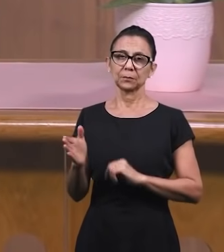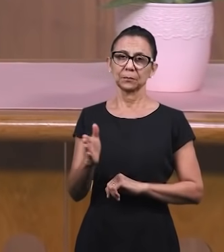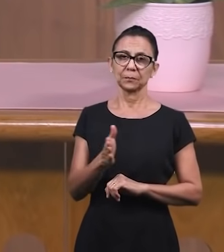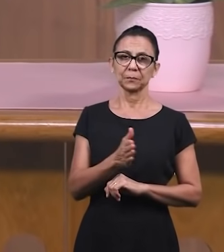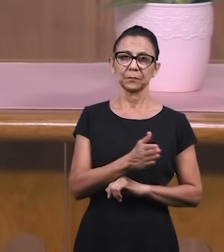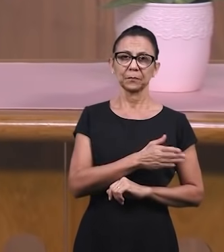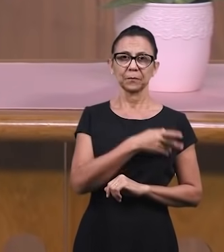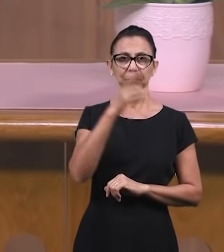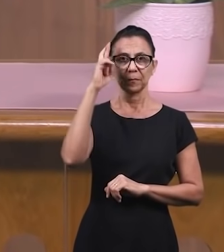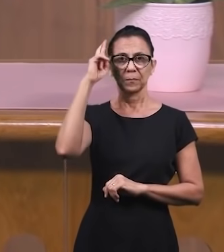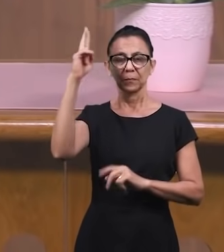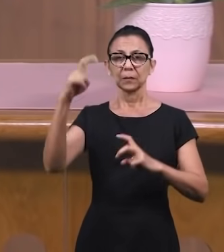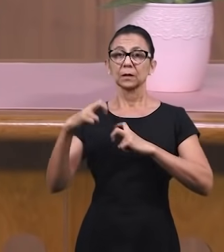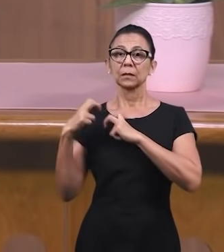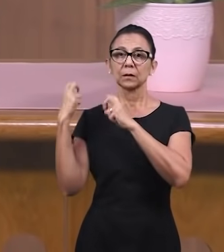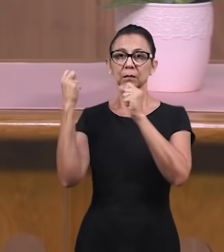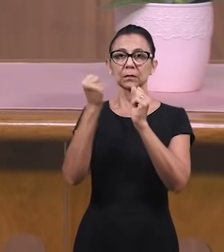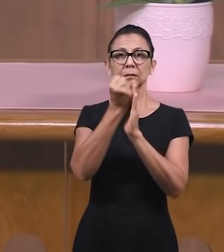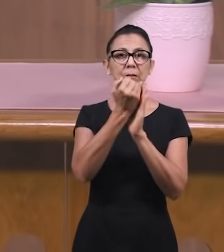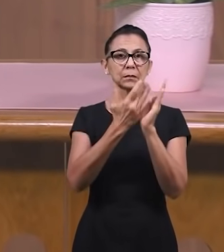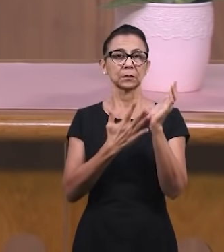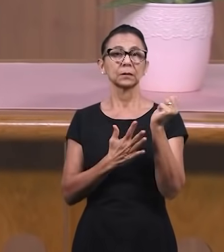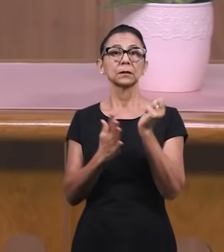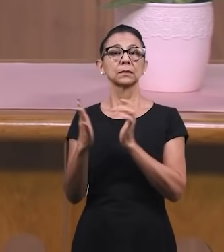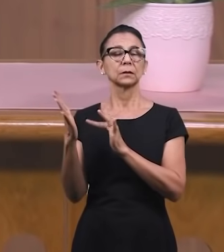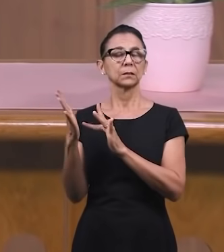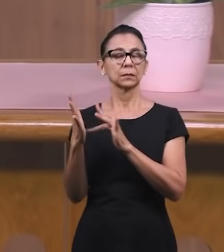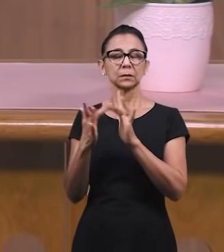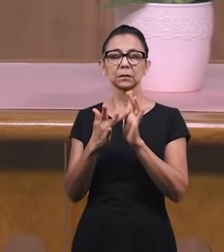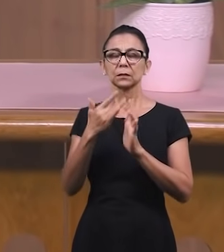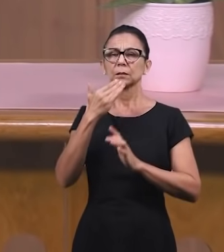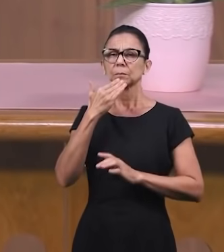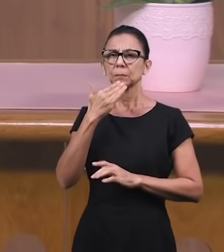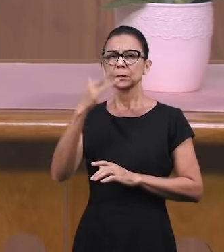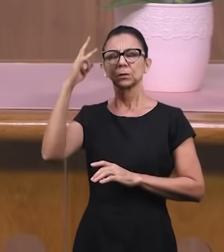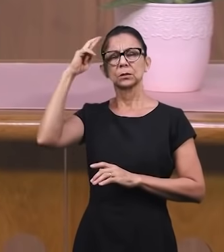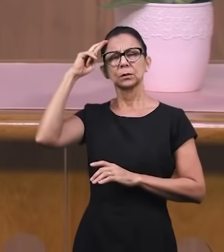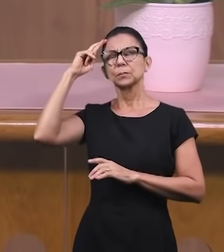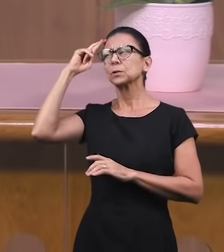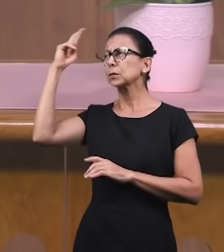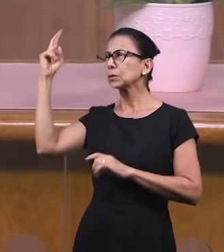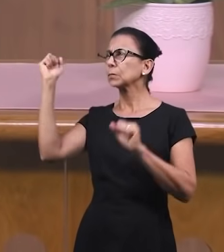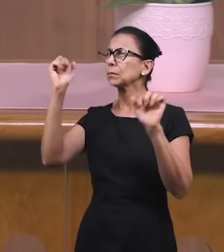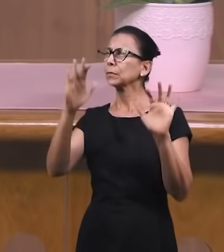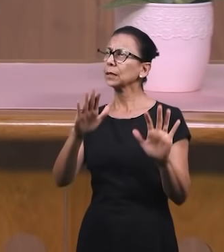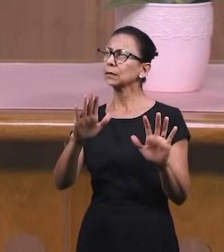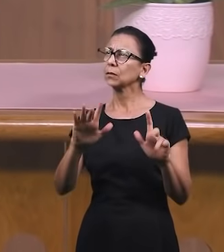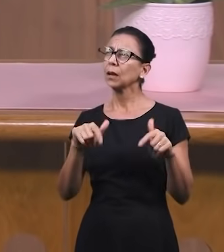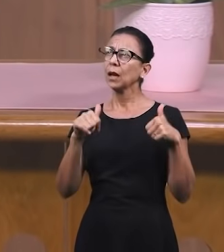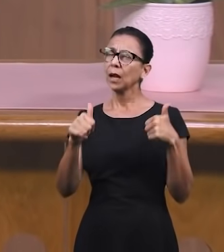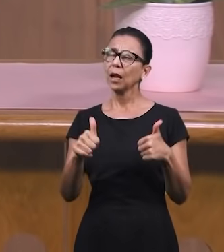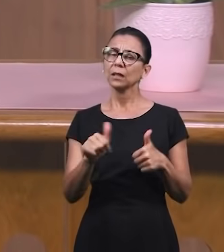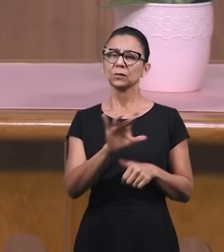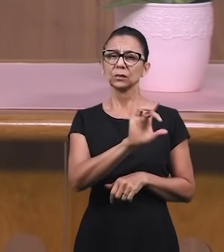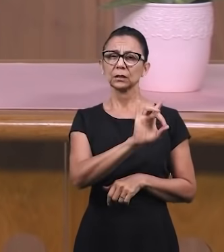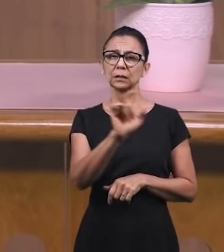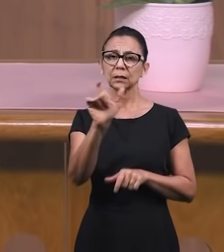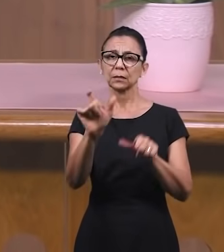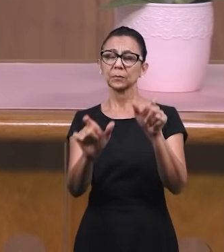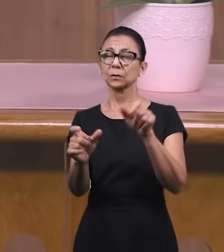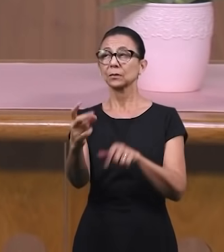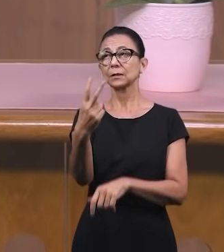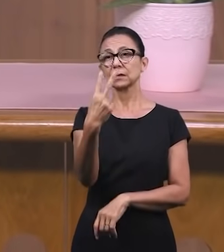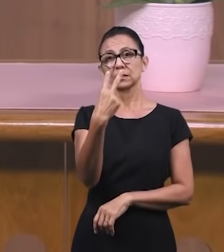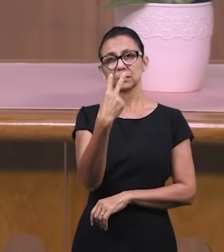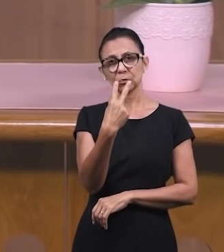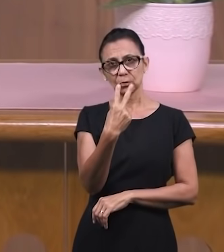culto. Senhor, nós clamamos pelo poder que há no sangue do Senhor Jesus. Pedimos a tua bênção e a tua operação na vida de cada pessoa